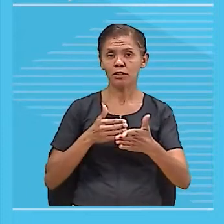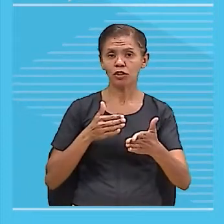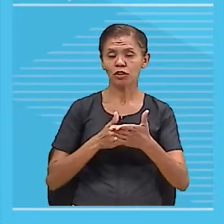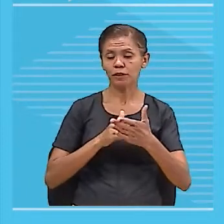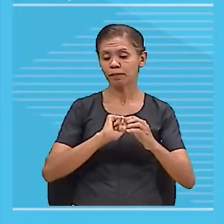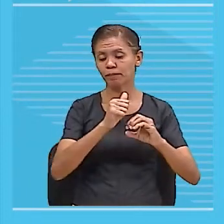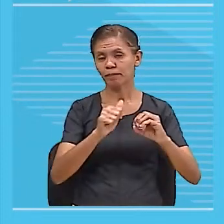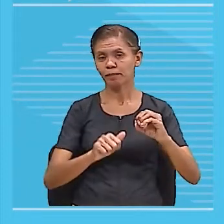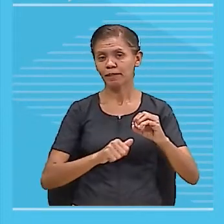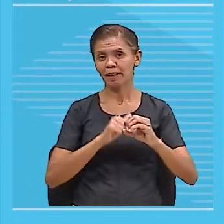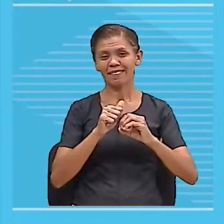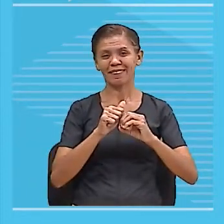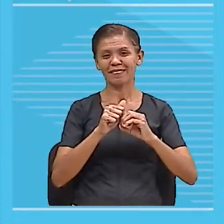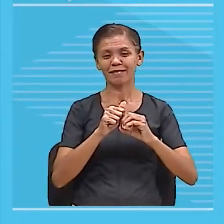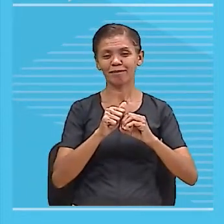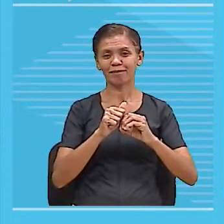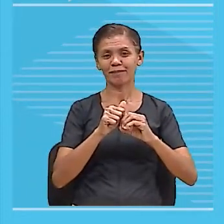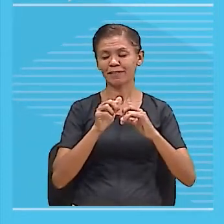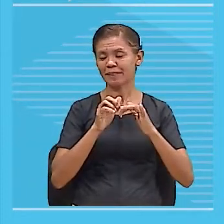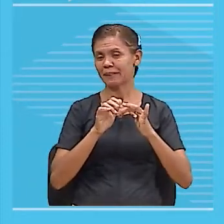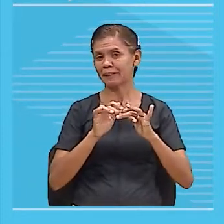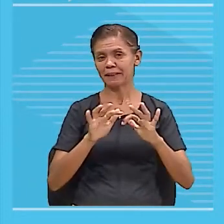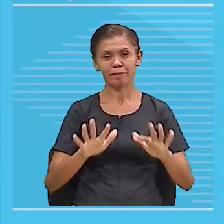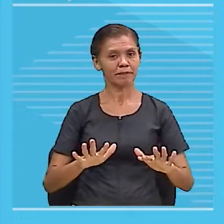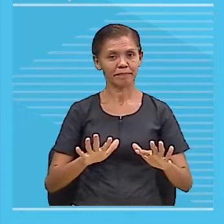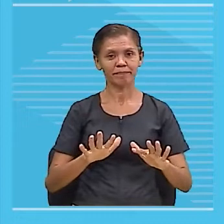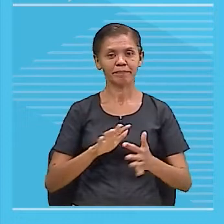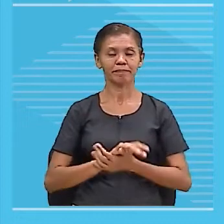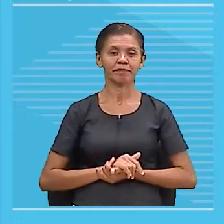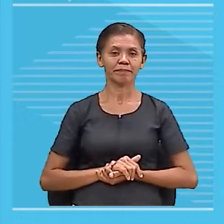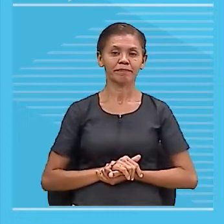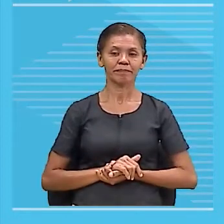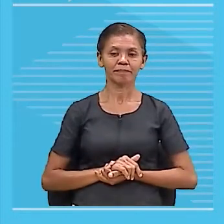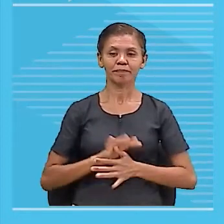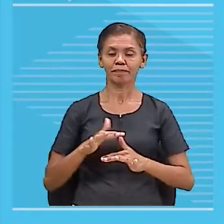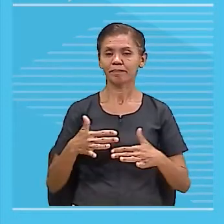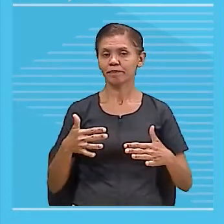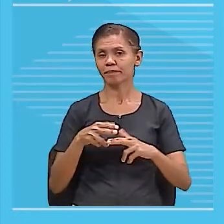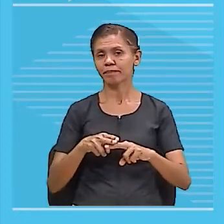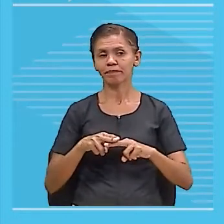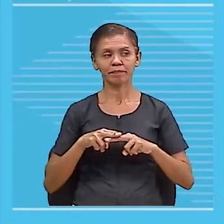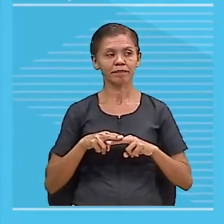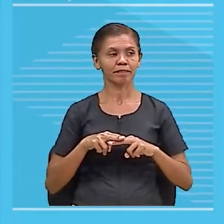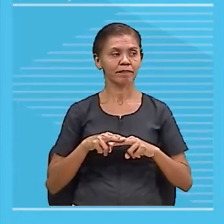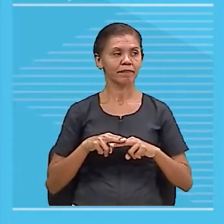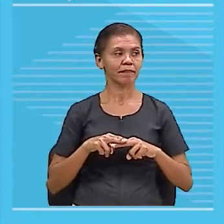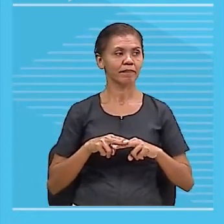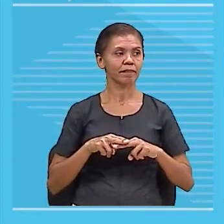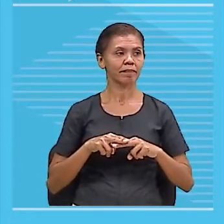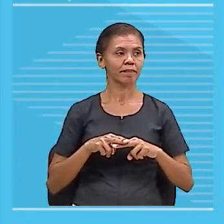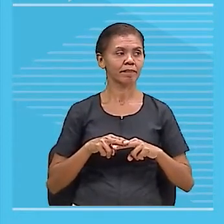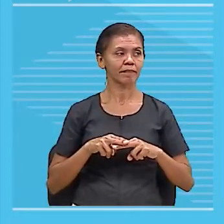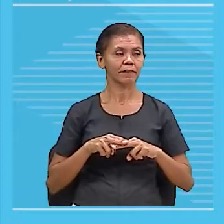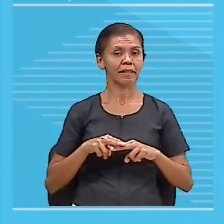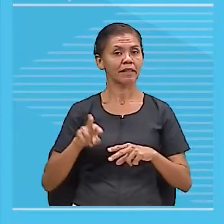cargas saiam do meu capacitor com facilidade. Então, por isso que quanto maior a